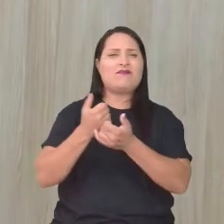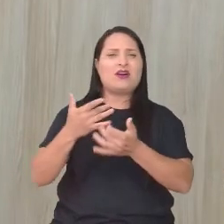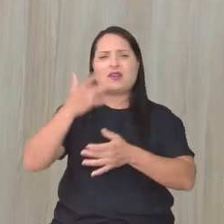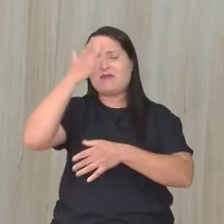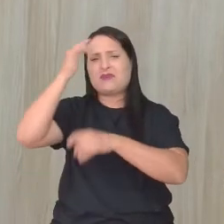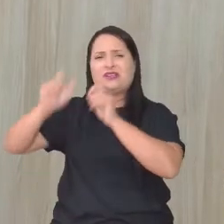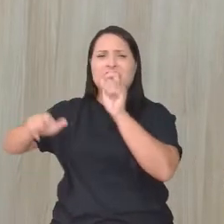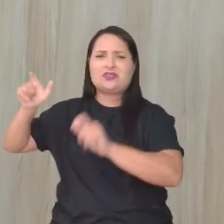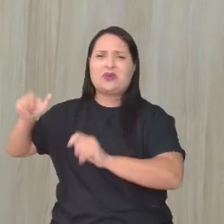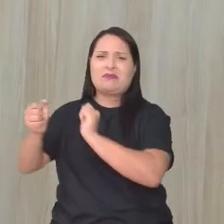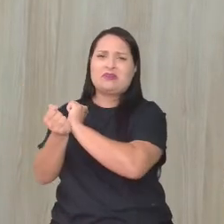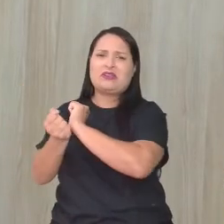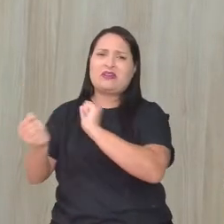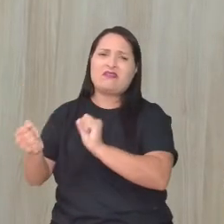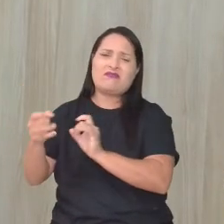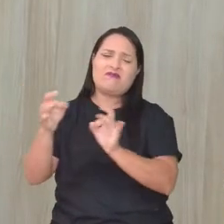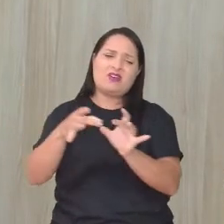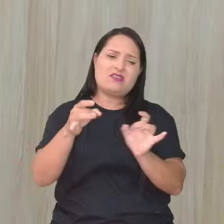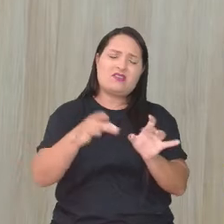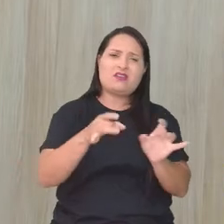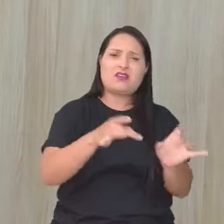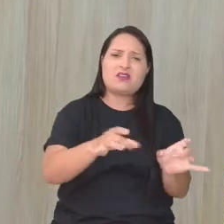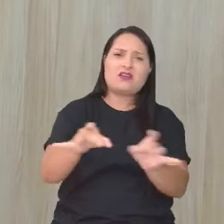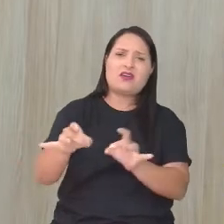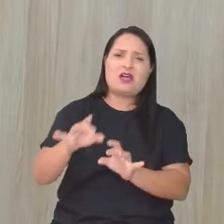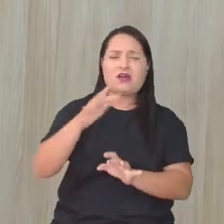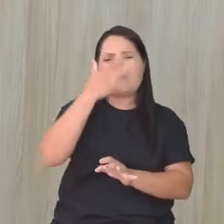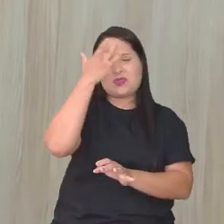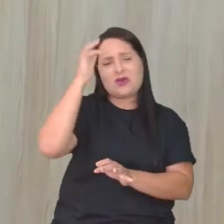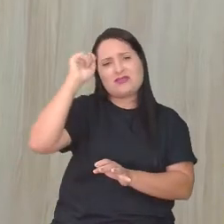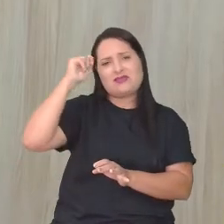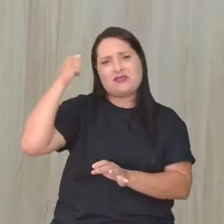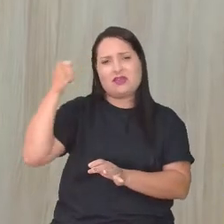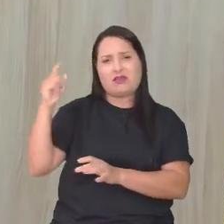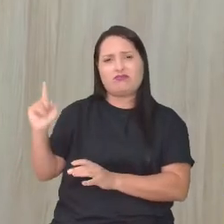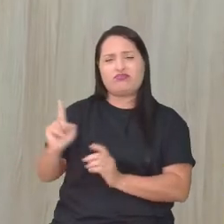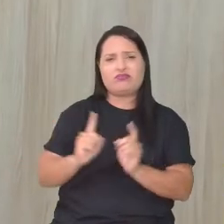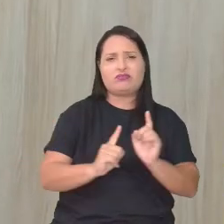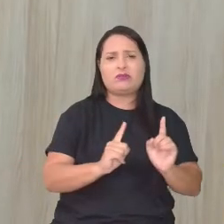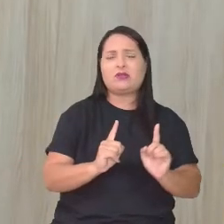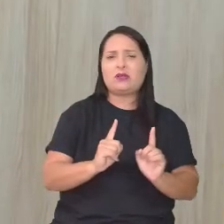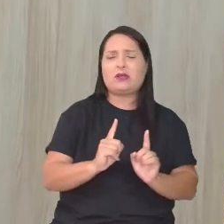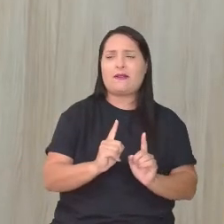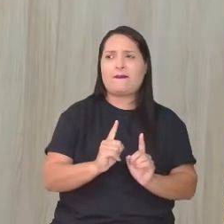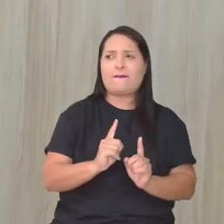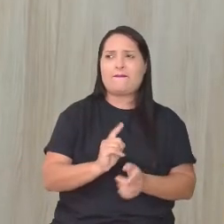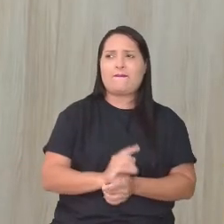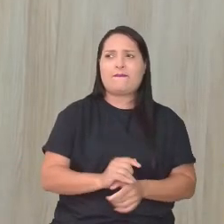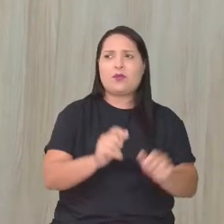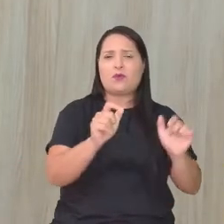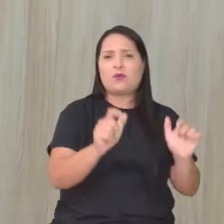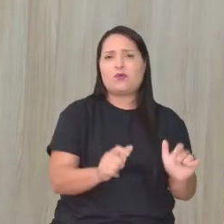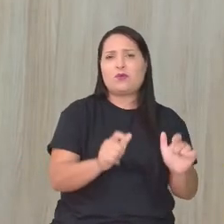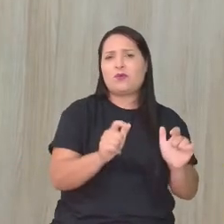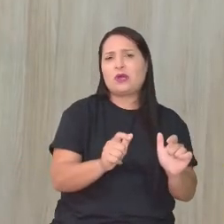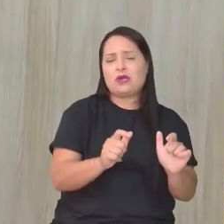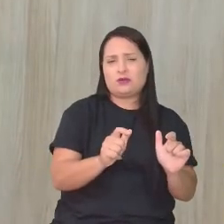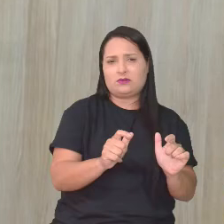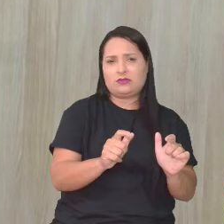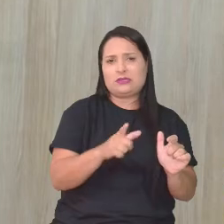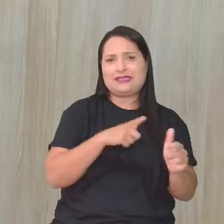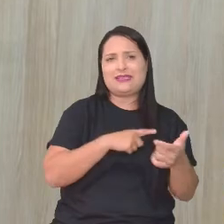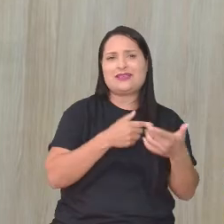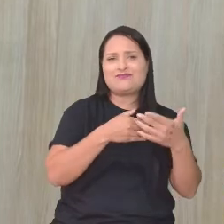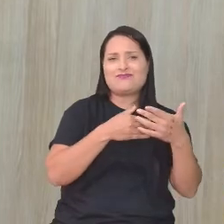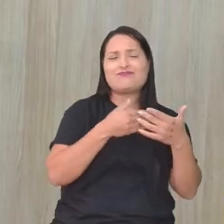serem vendidos, negros aqui, trouxe, né, para essa localidade e ali guarda